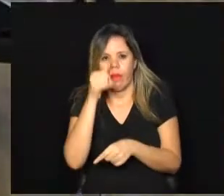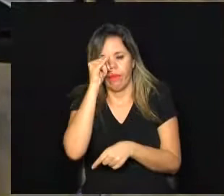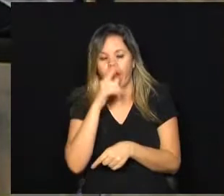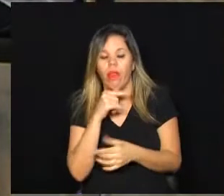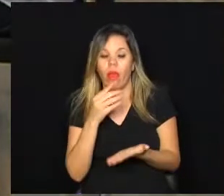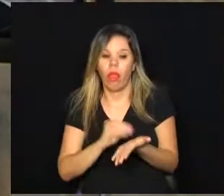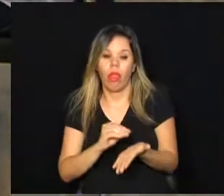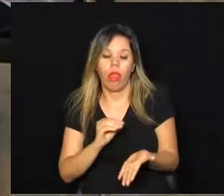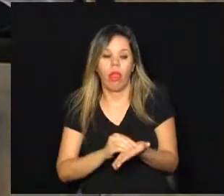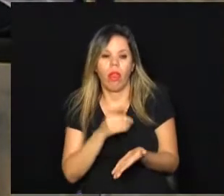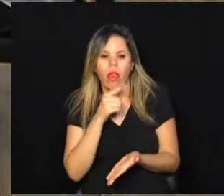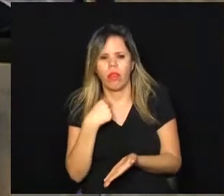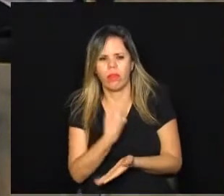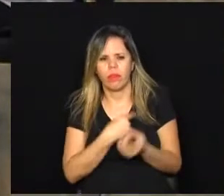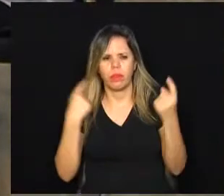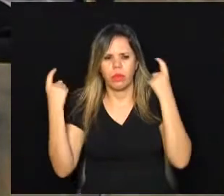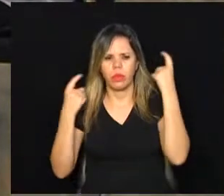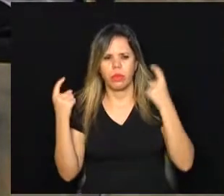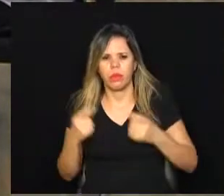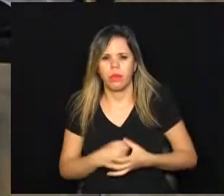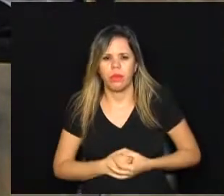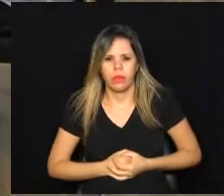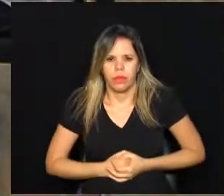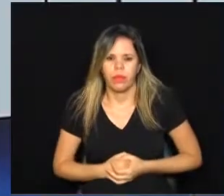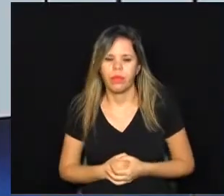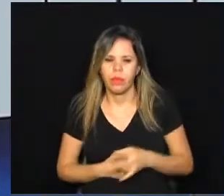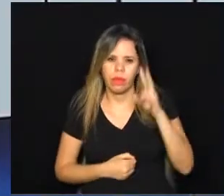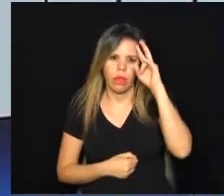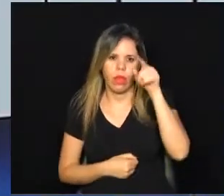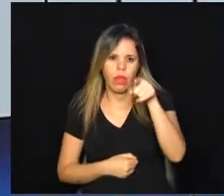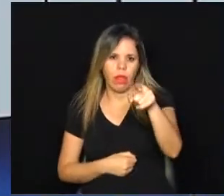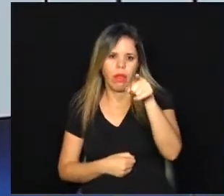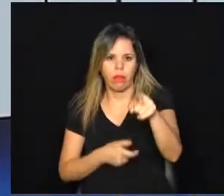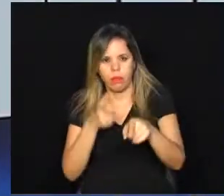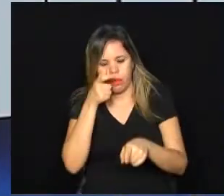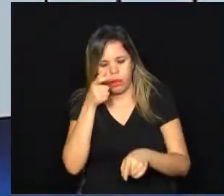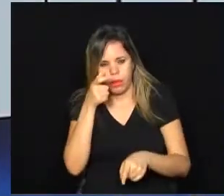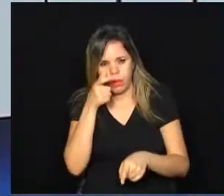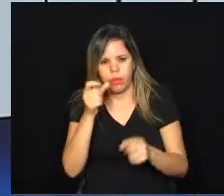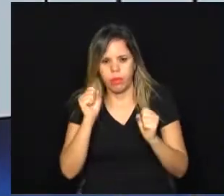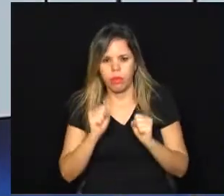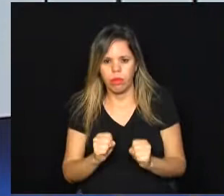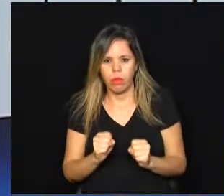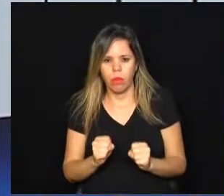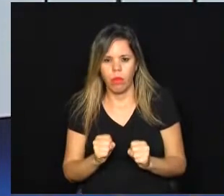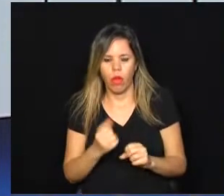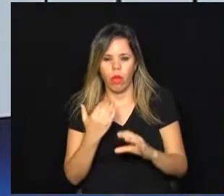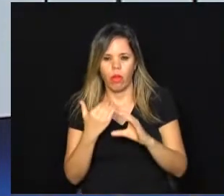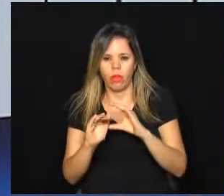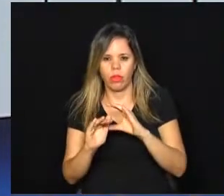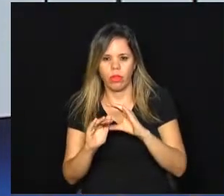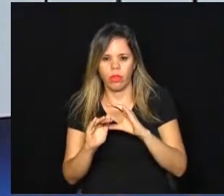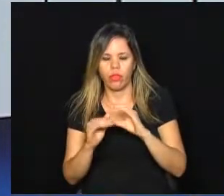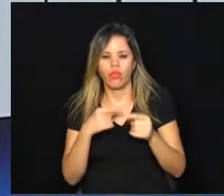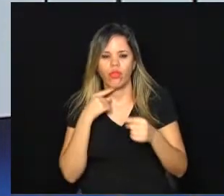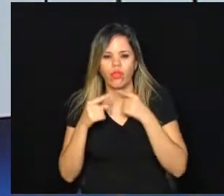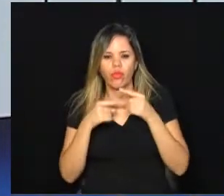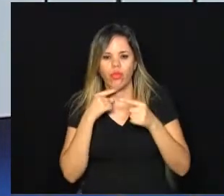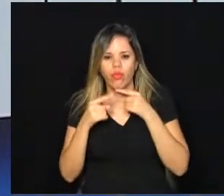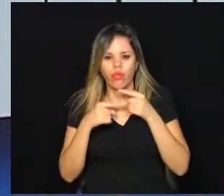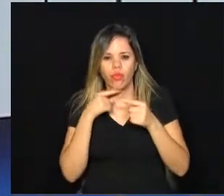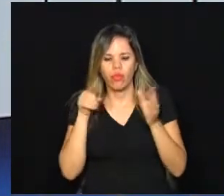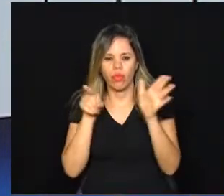uma preocupação, sim. Lembrando que você que está nos acompanhando, você pode enviar também o seu questionamento, a